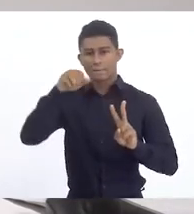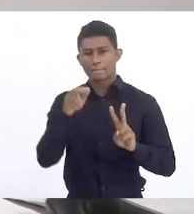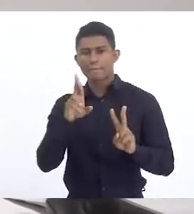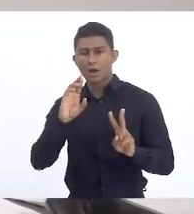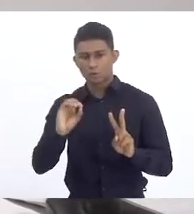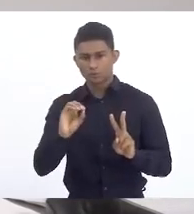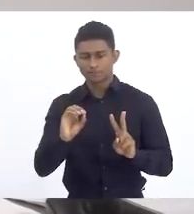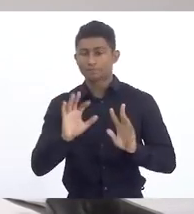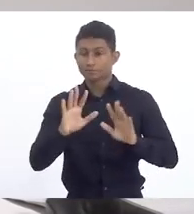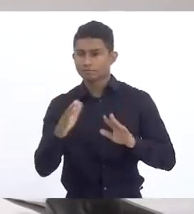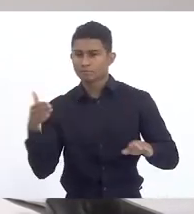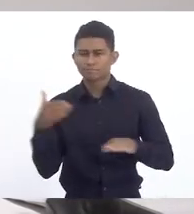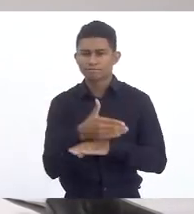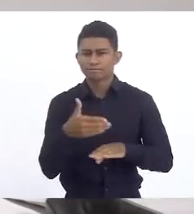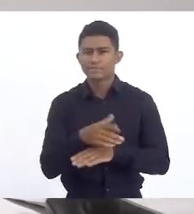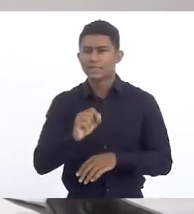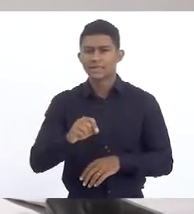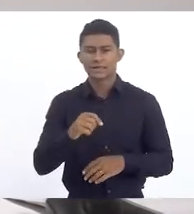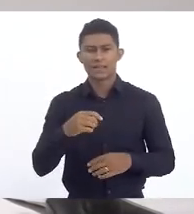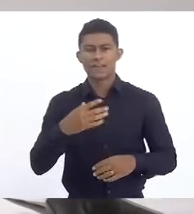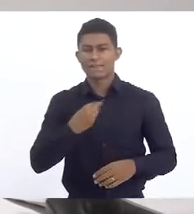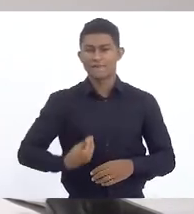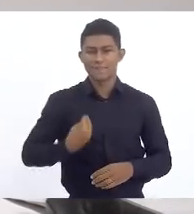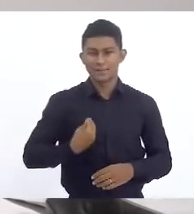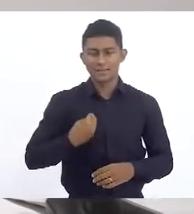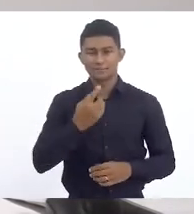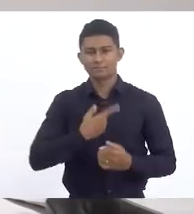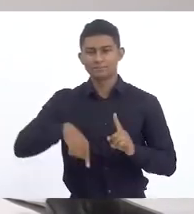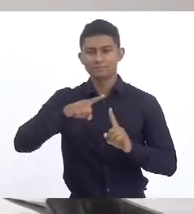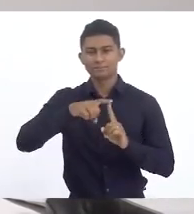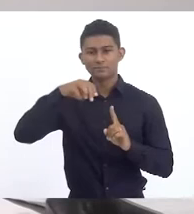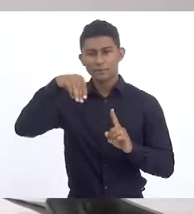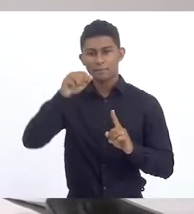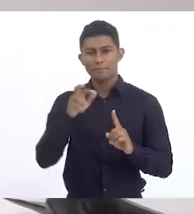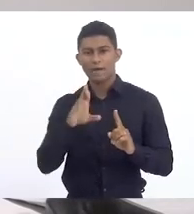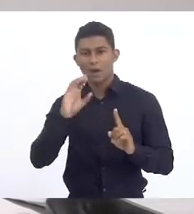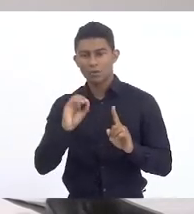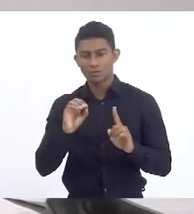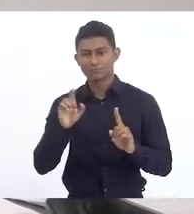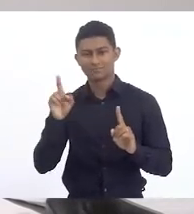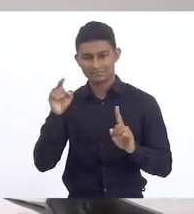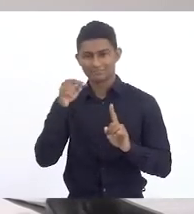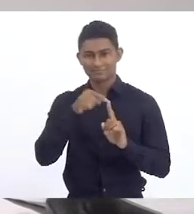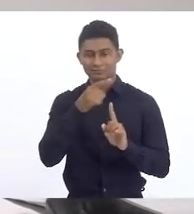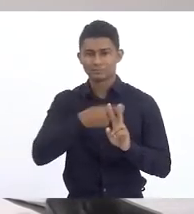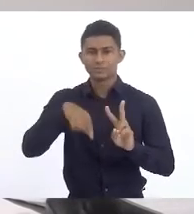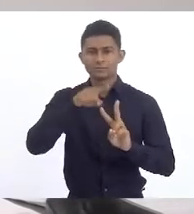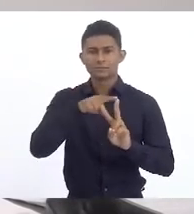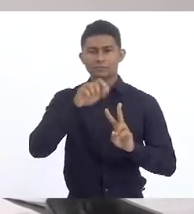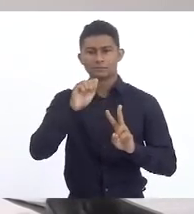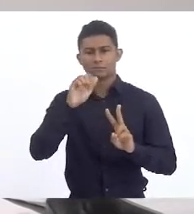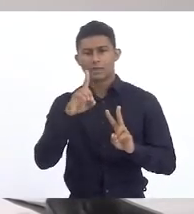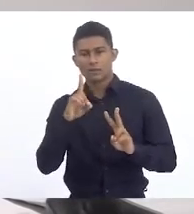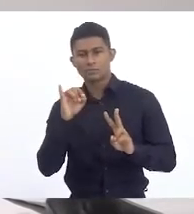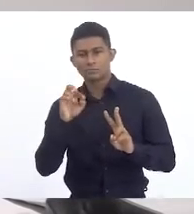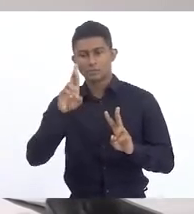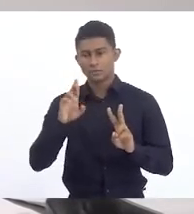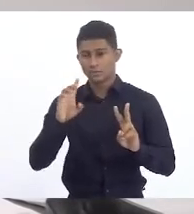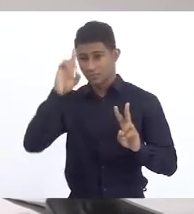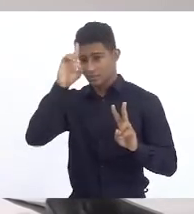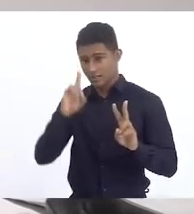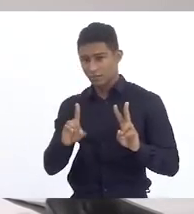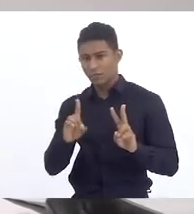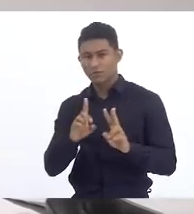Presente, Mauro Osório, diretor-presidente da Assessoria Fiscal da Alerge, Aldir Nogueira Pires, diretor da Assessoria Fiscal